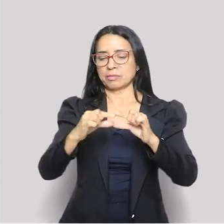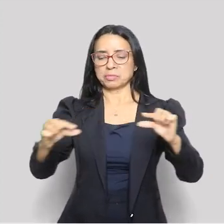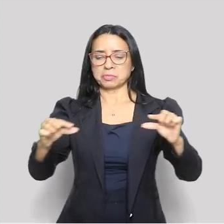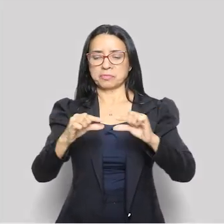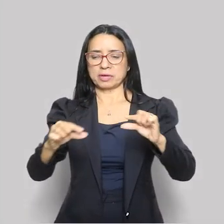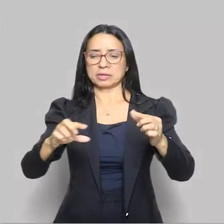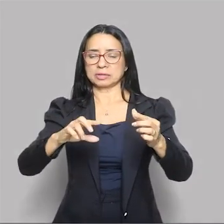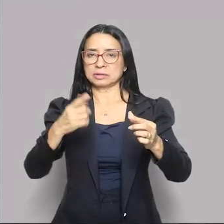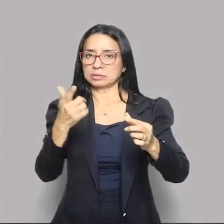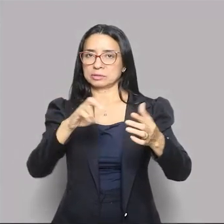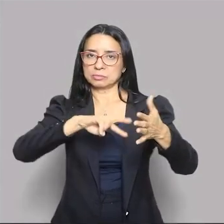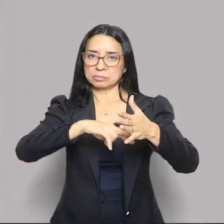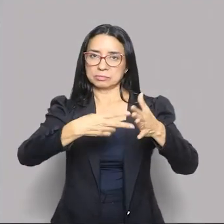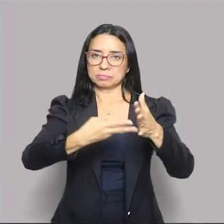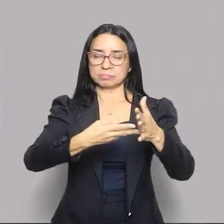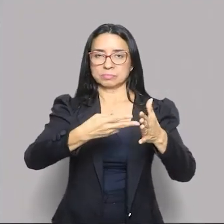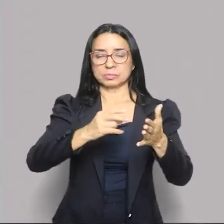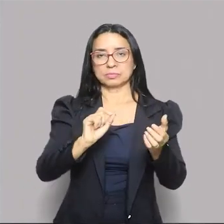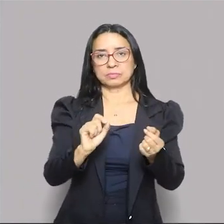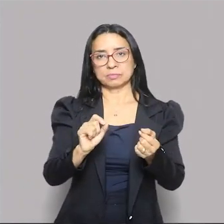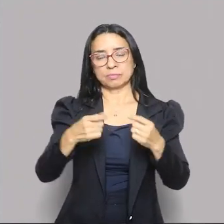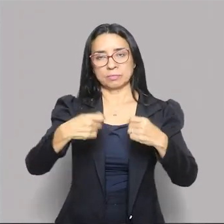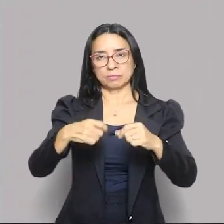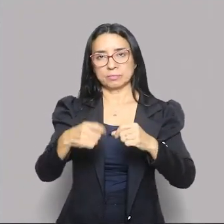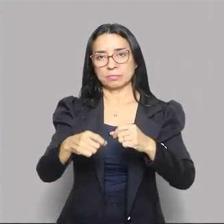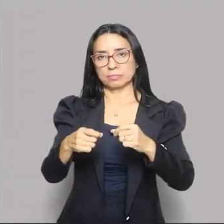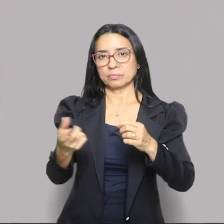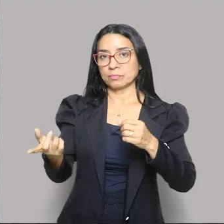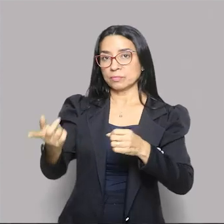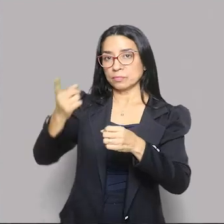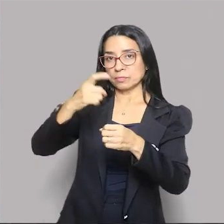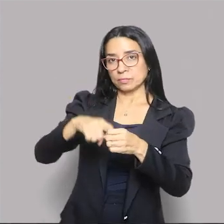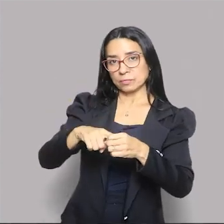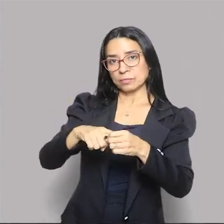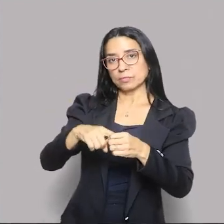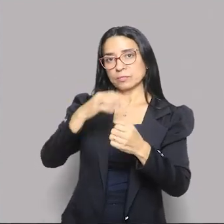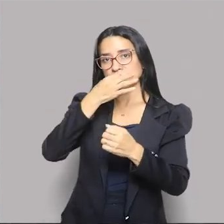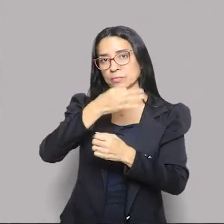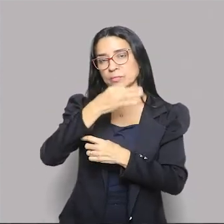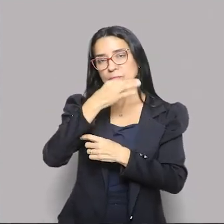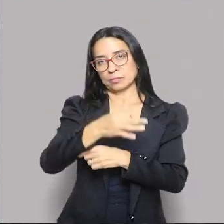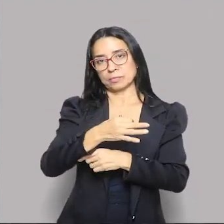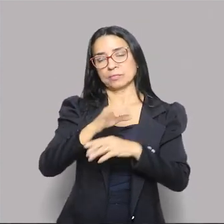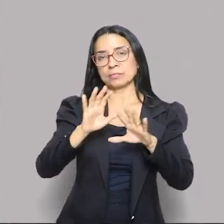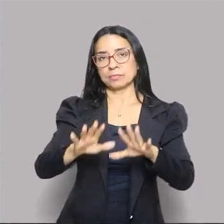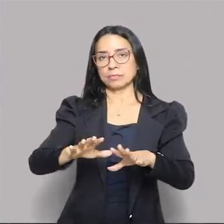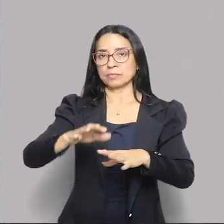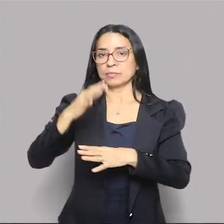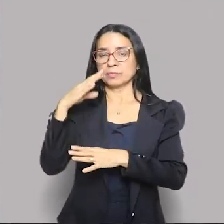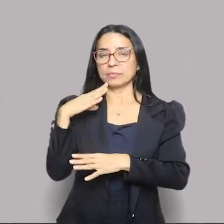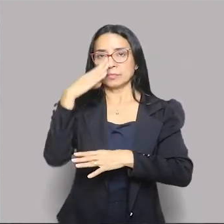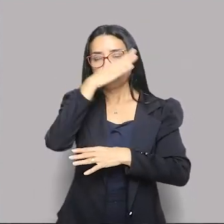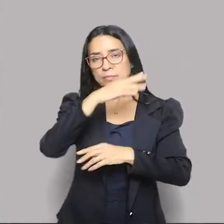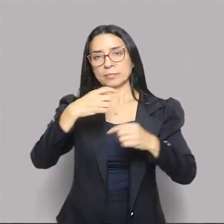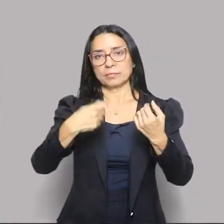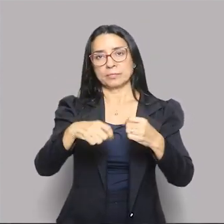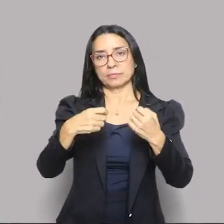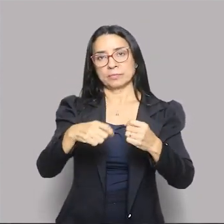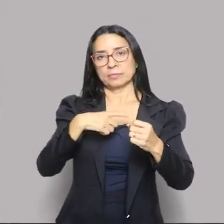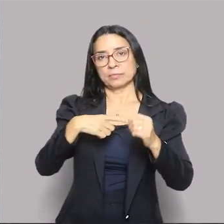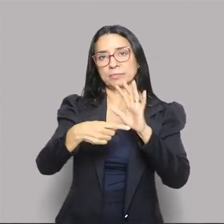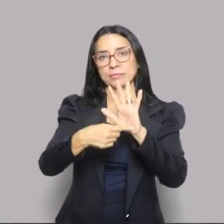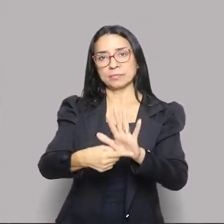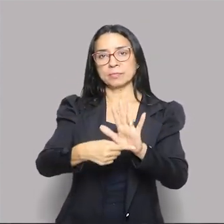sem sentido, mas essa frase precisa aí retomar o seu argumento, mas principalmente precisa trazer